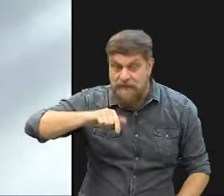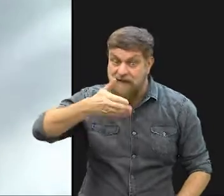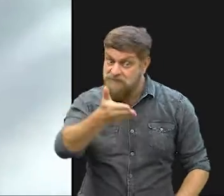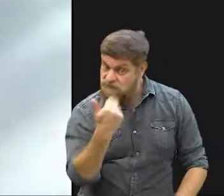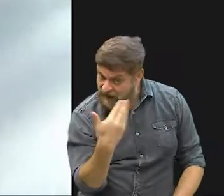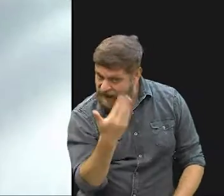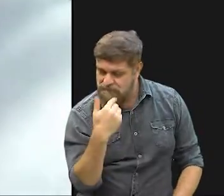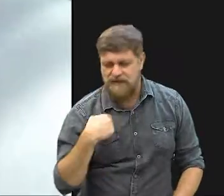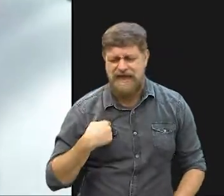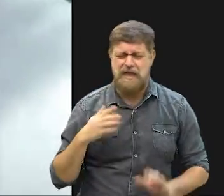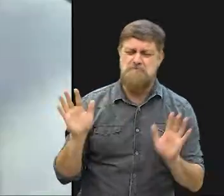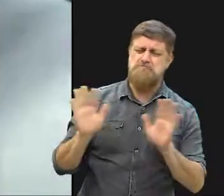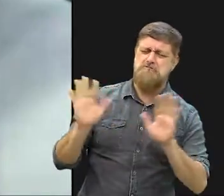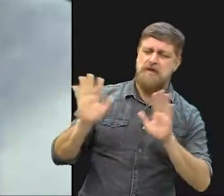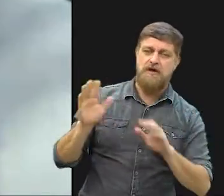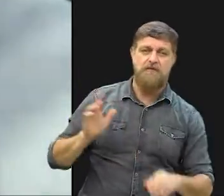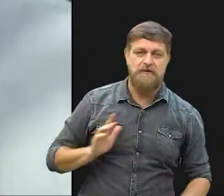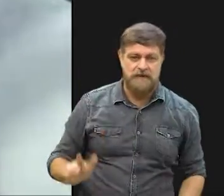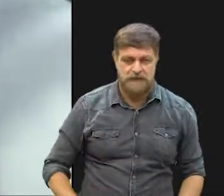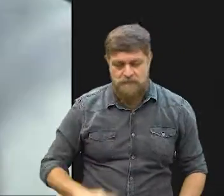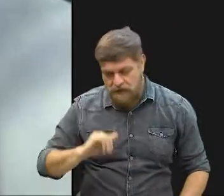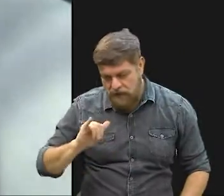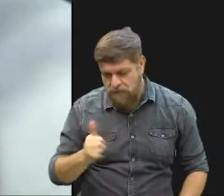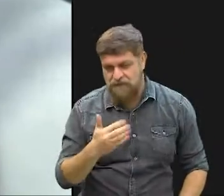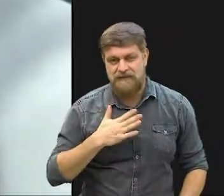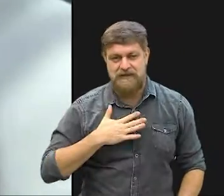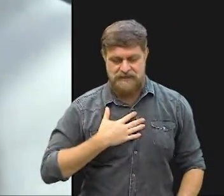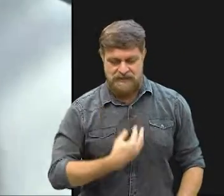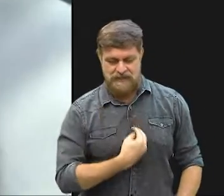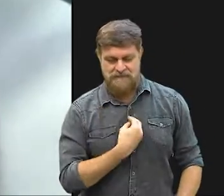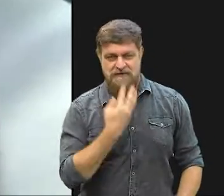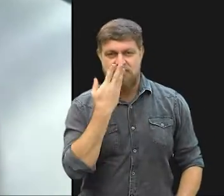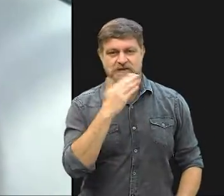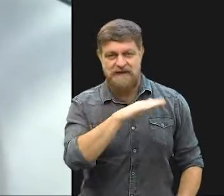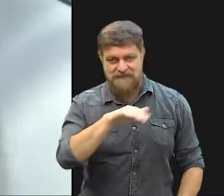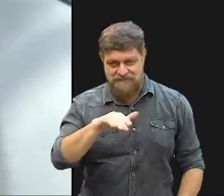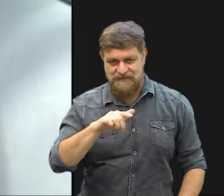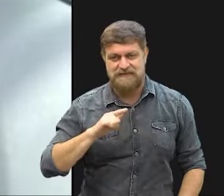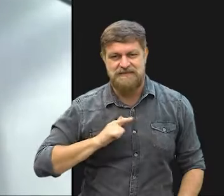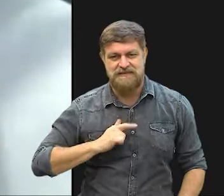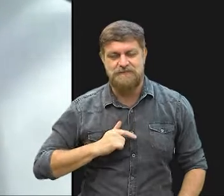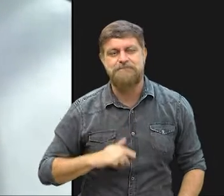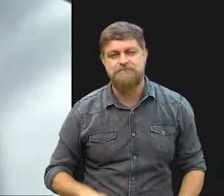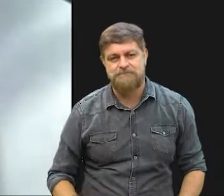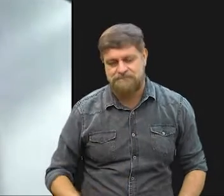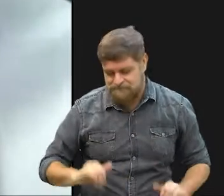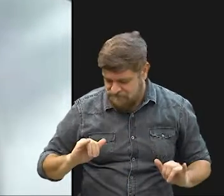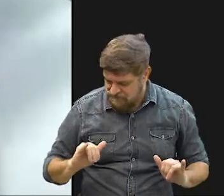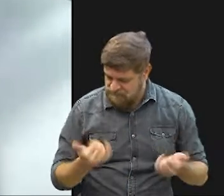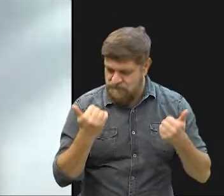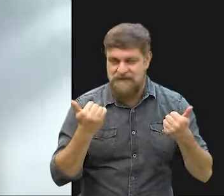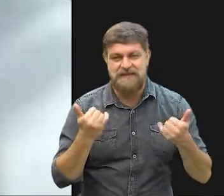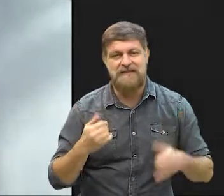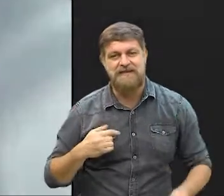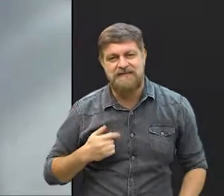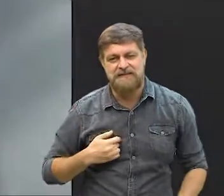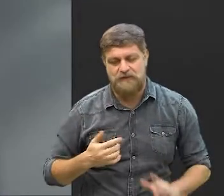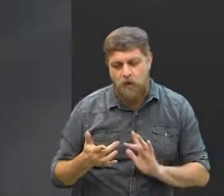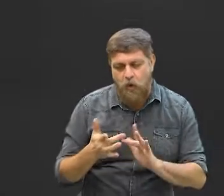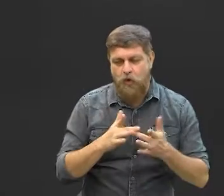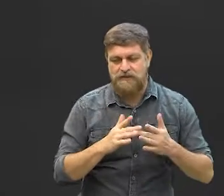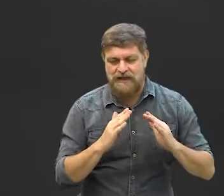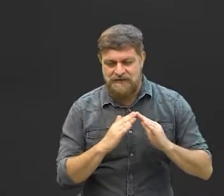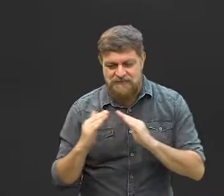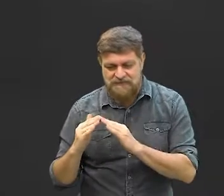seguinte, mas aproveitei muito a minha vida. Quando criança, né, a oportunidade de conviver